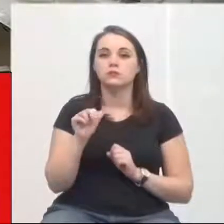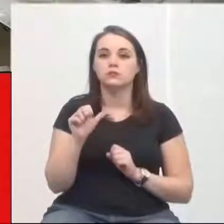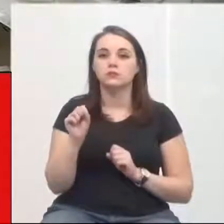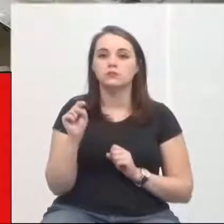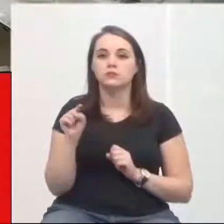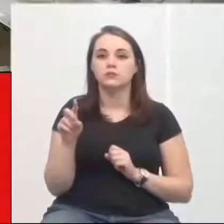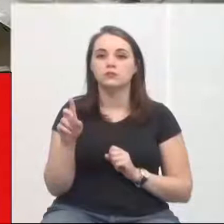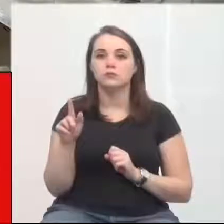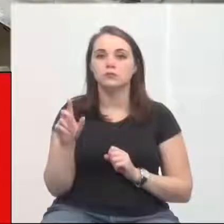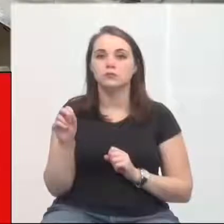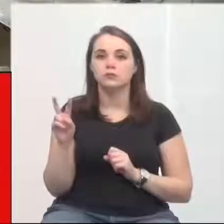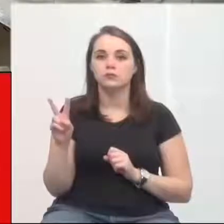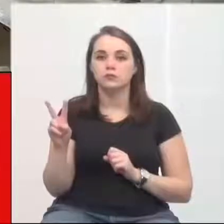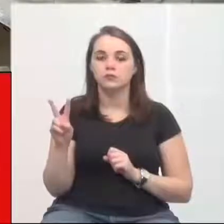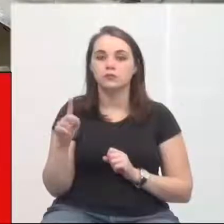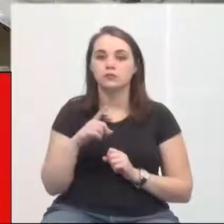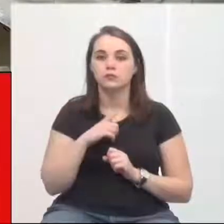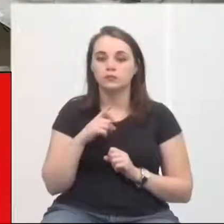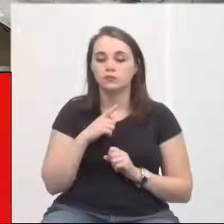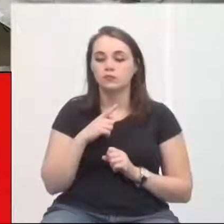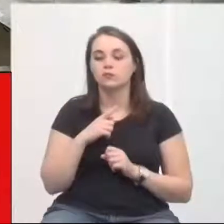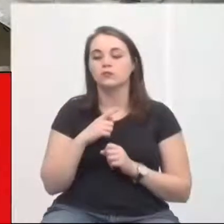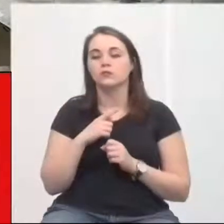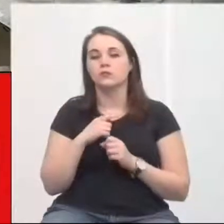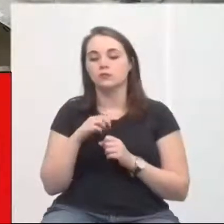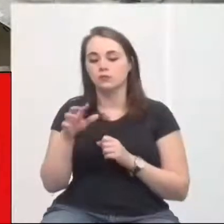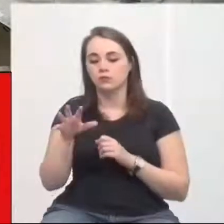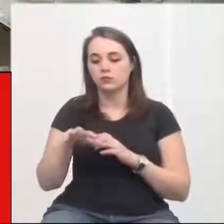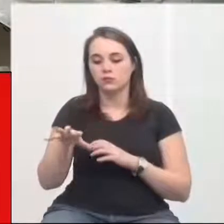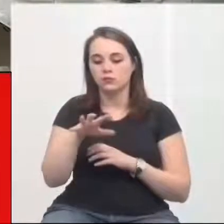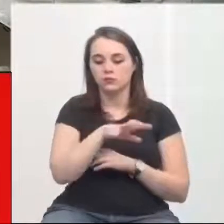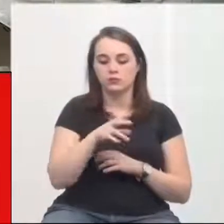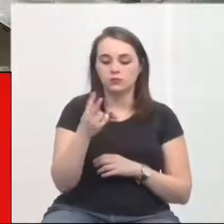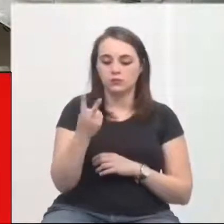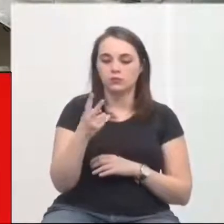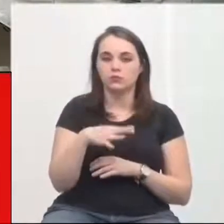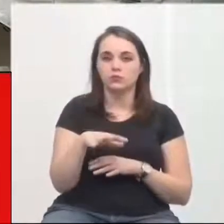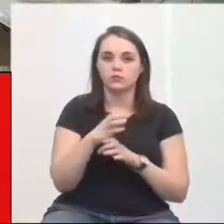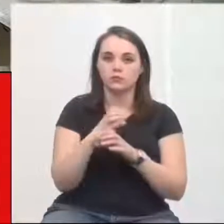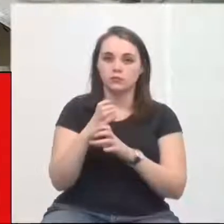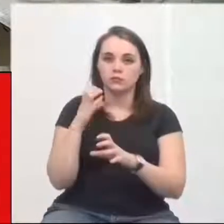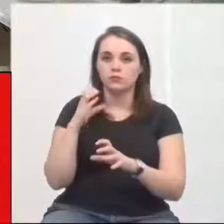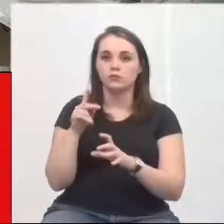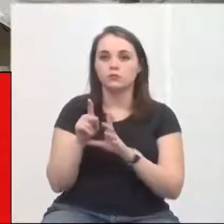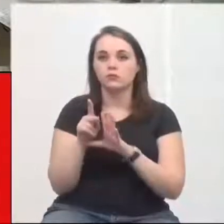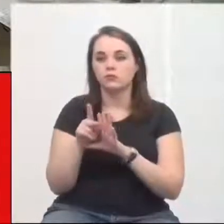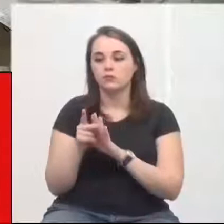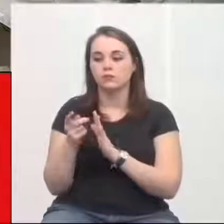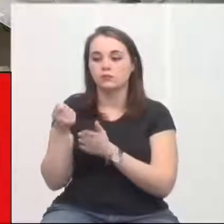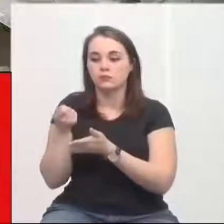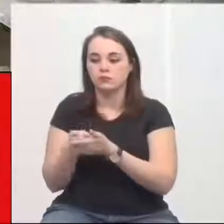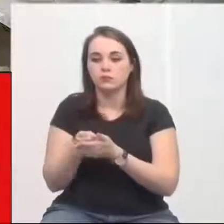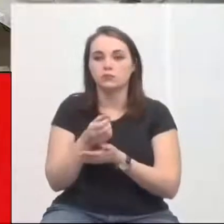com dois módulos, que é o de custos e orçamentos, que é mais a parte de engenharia, e